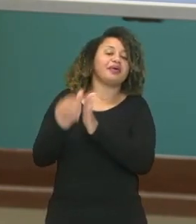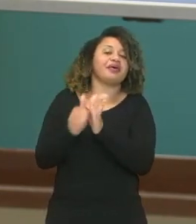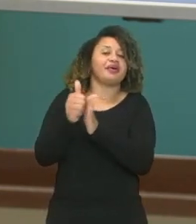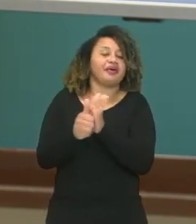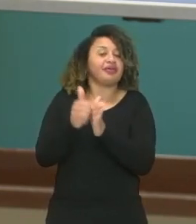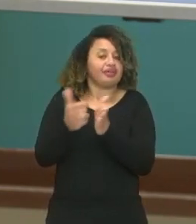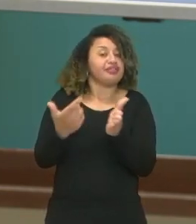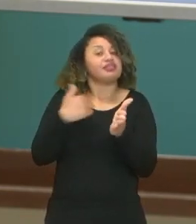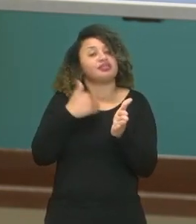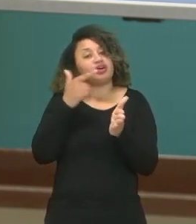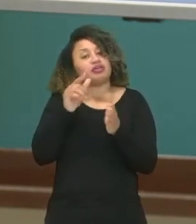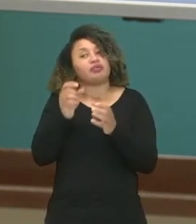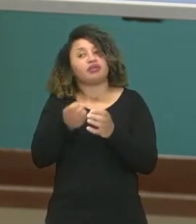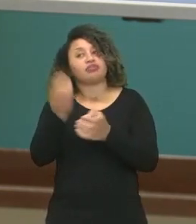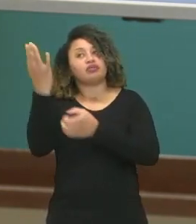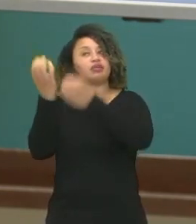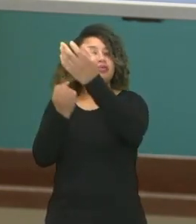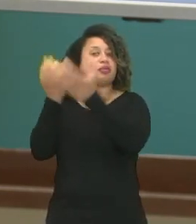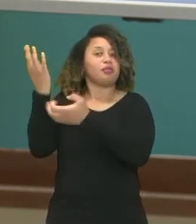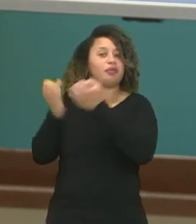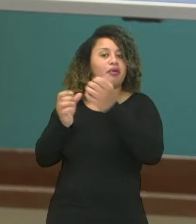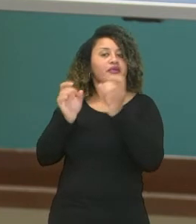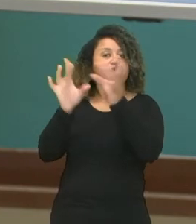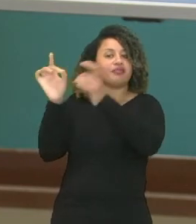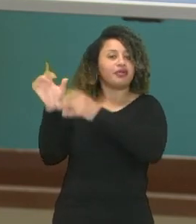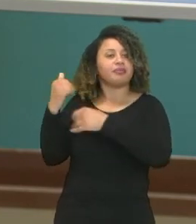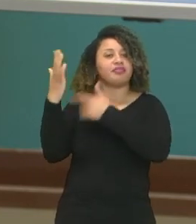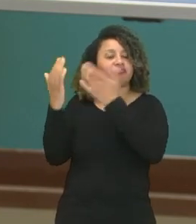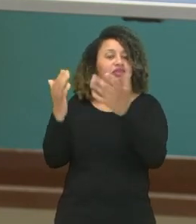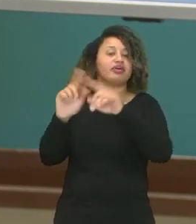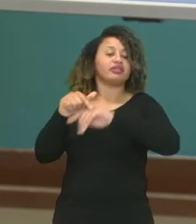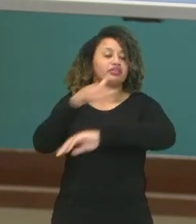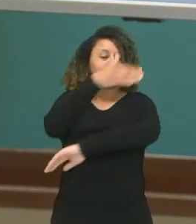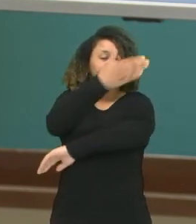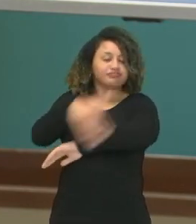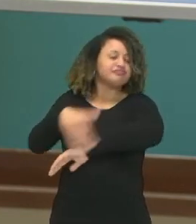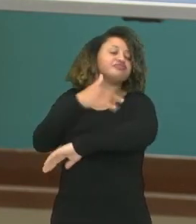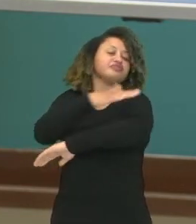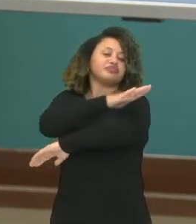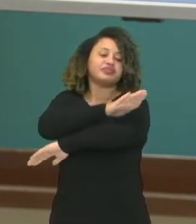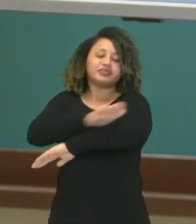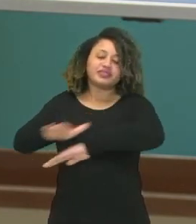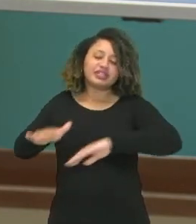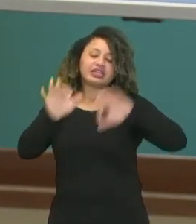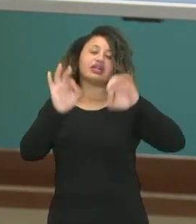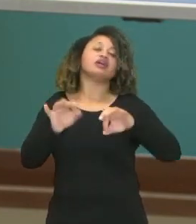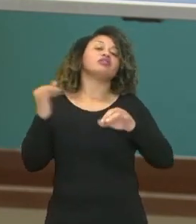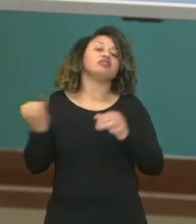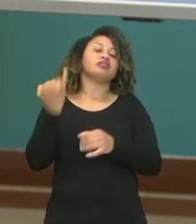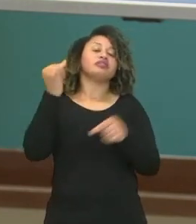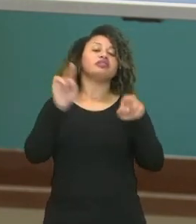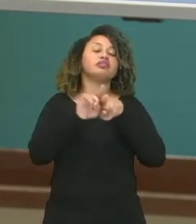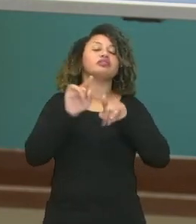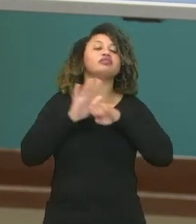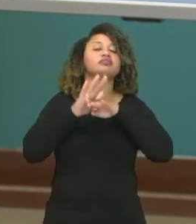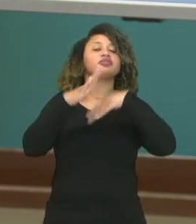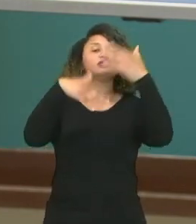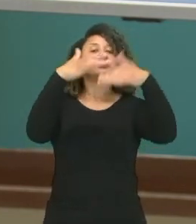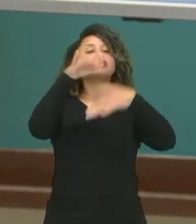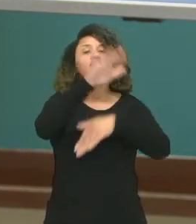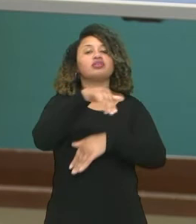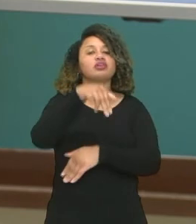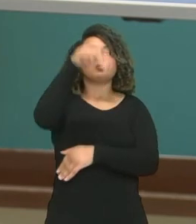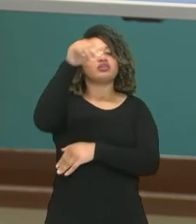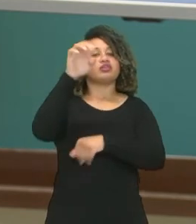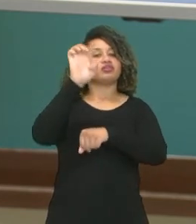Portanto, asfaltar essa rodovia foi muito importante também para ajudar a desenvolver essa região norte do Paraná na